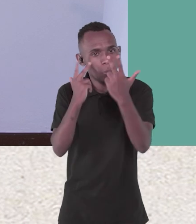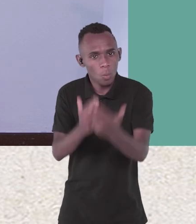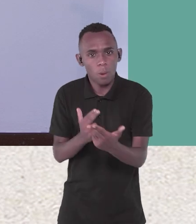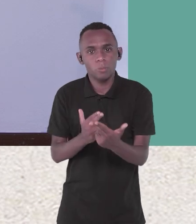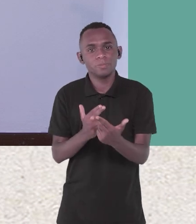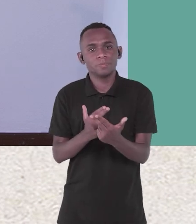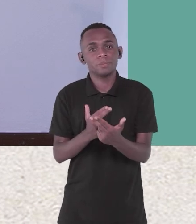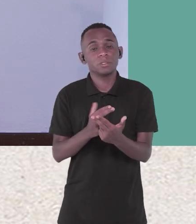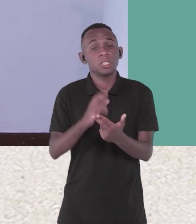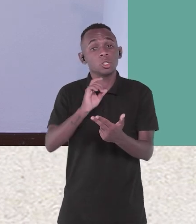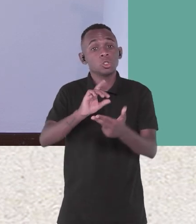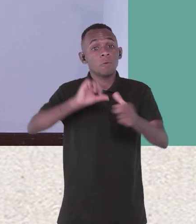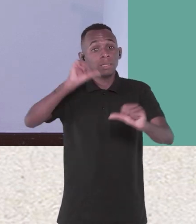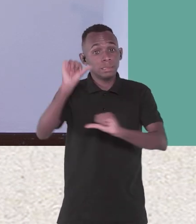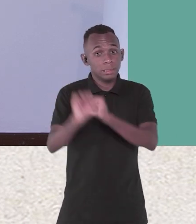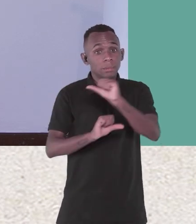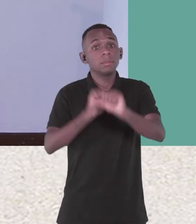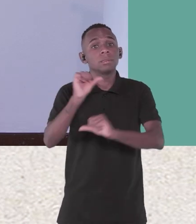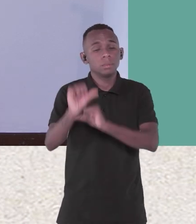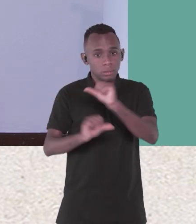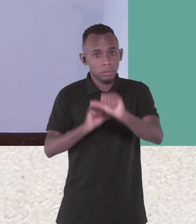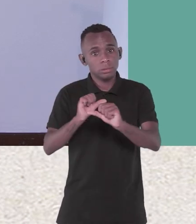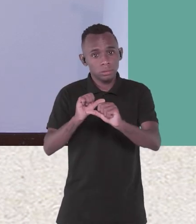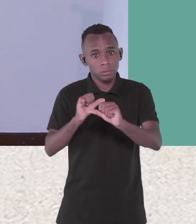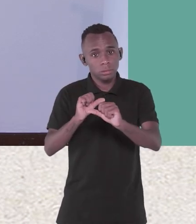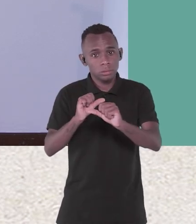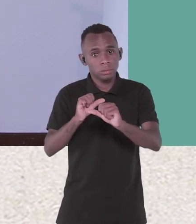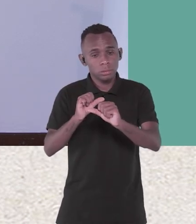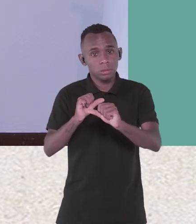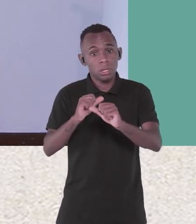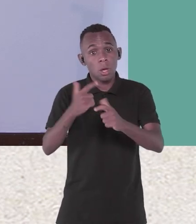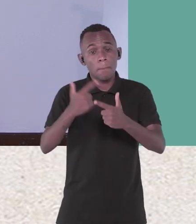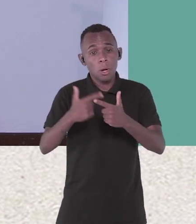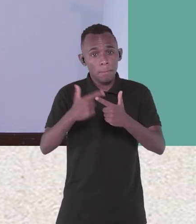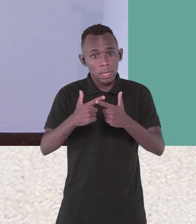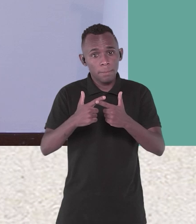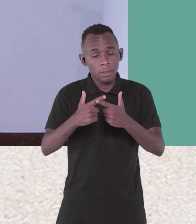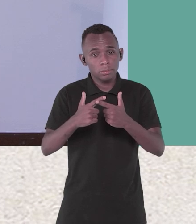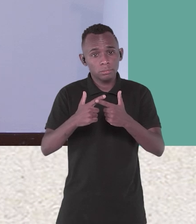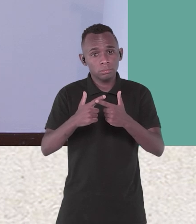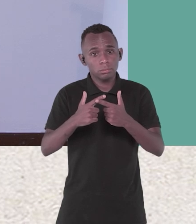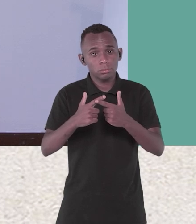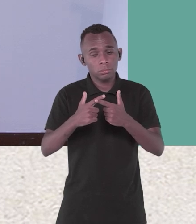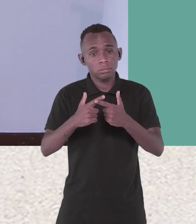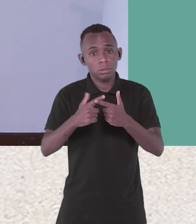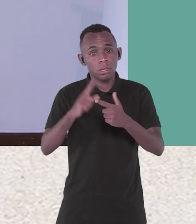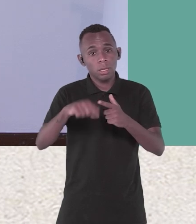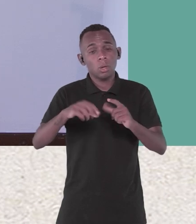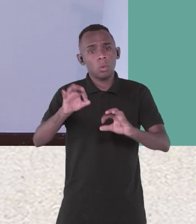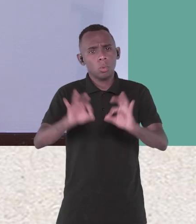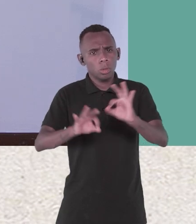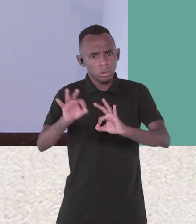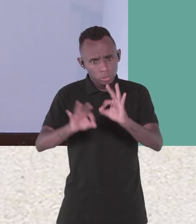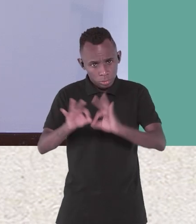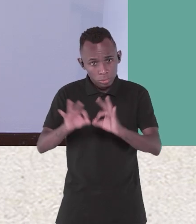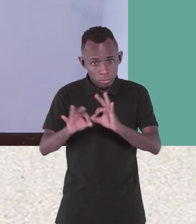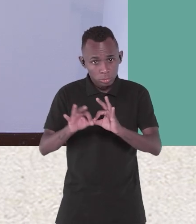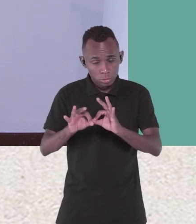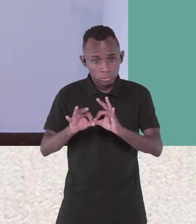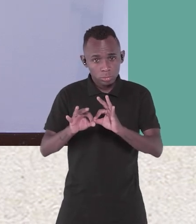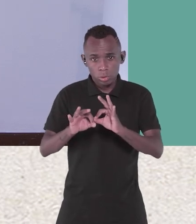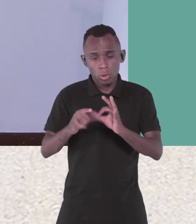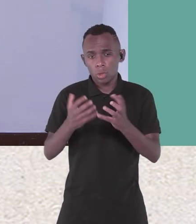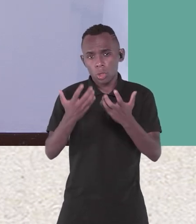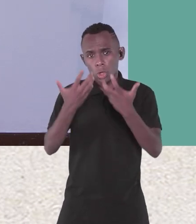haver uma transformação no futebol quando a estrutura for modificada. O problema é que essa estrutura ela é controlada por justamente aqueles que não